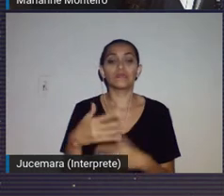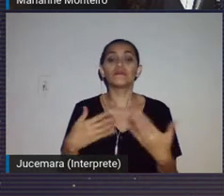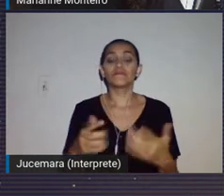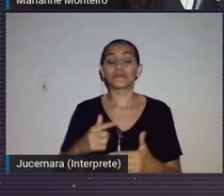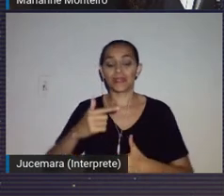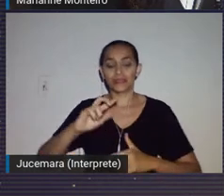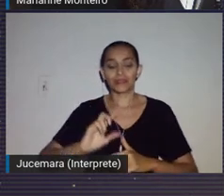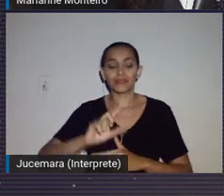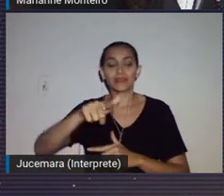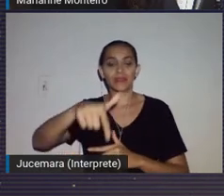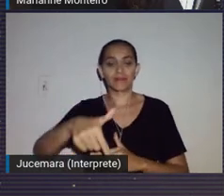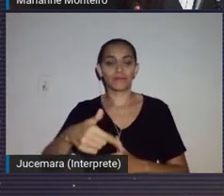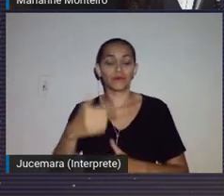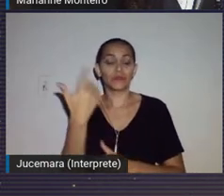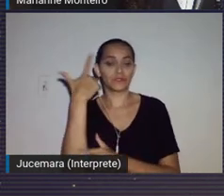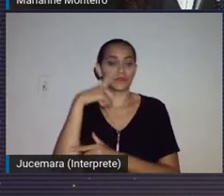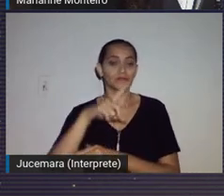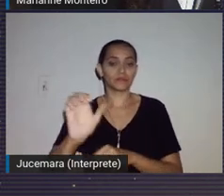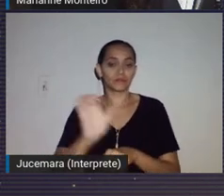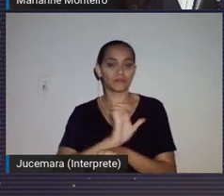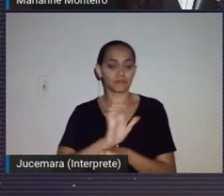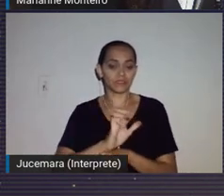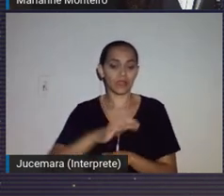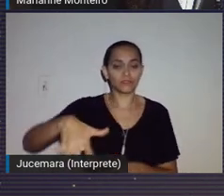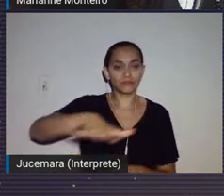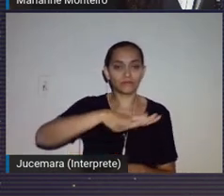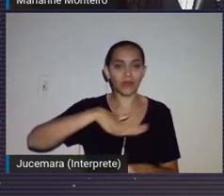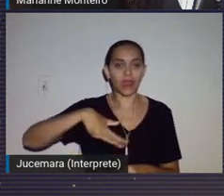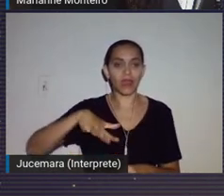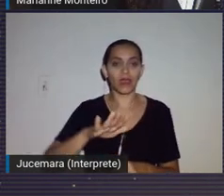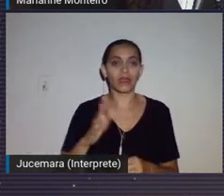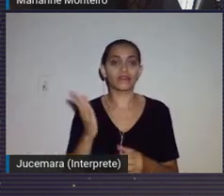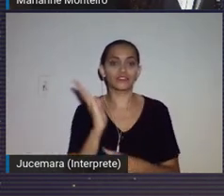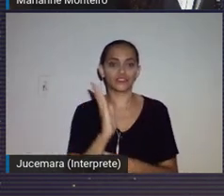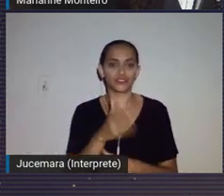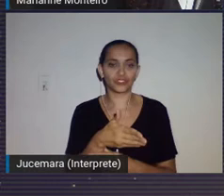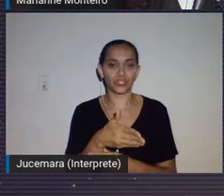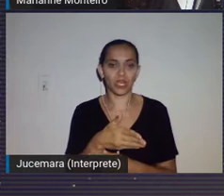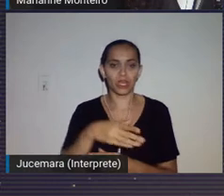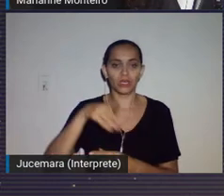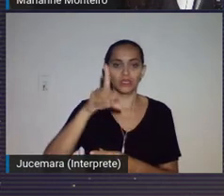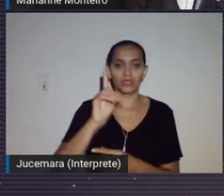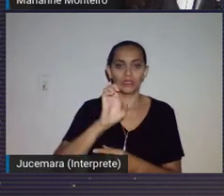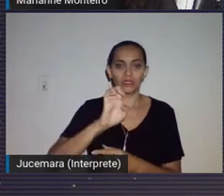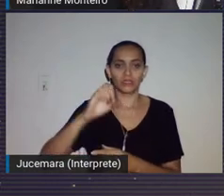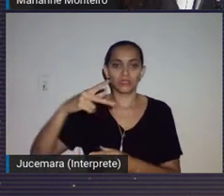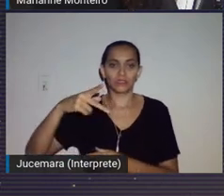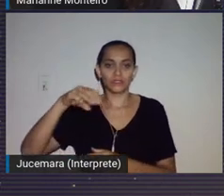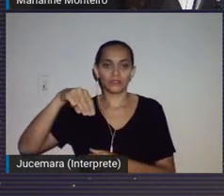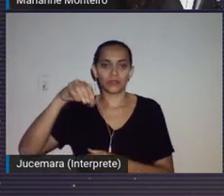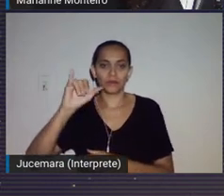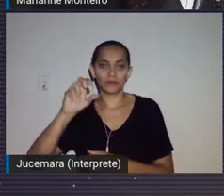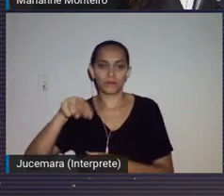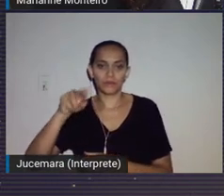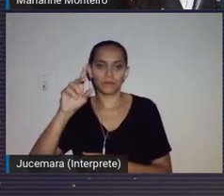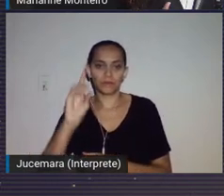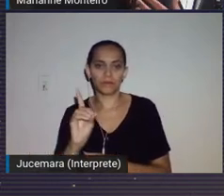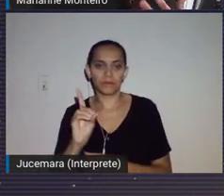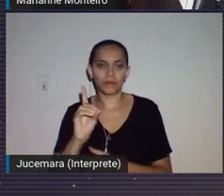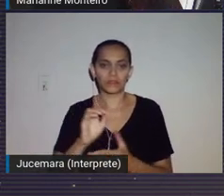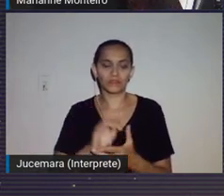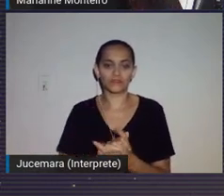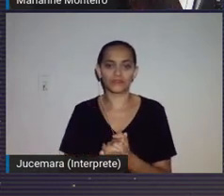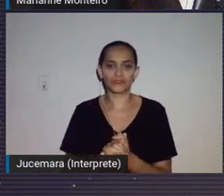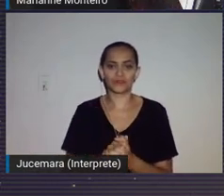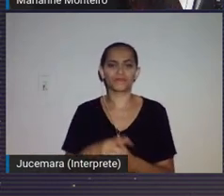posteriormente ter esse estágio já na área de deep learning, apesar de eu ter tido um pouco de experiência até então. Então, nesse